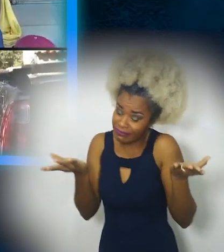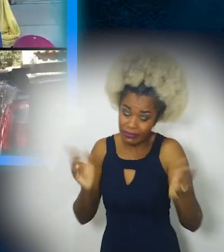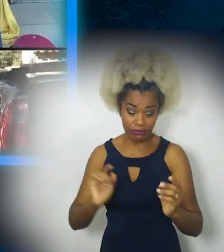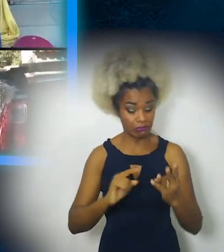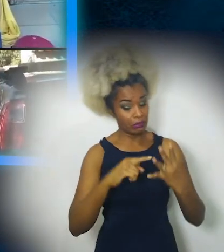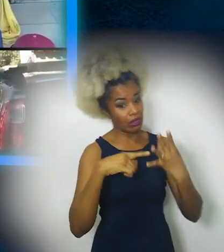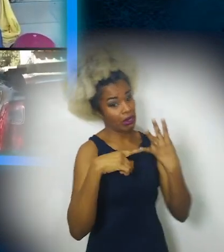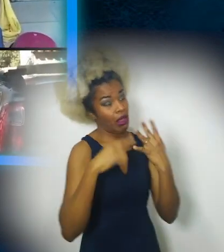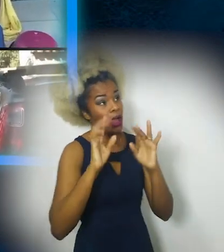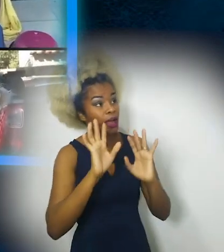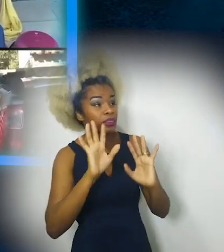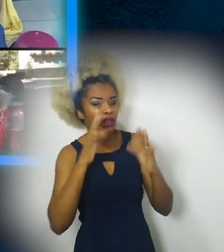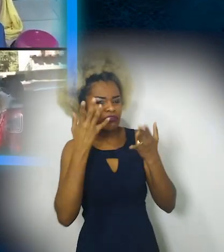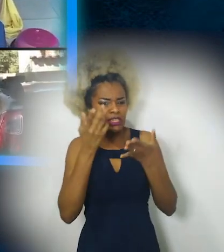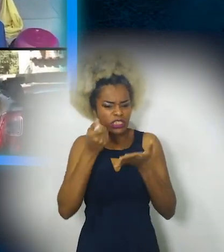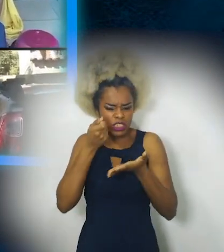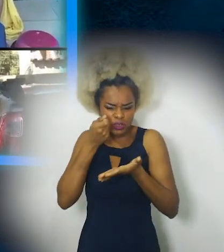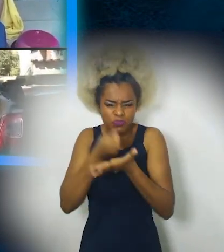pode ser exigido